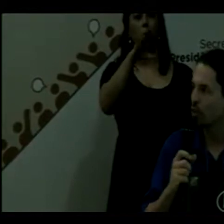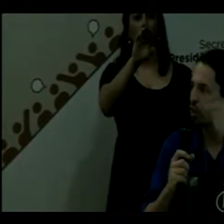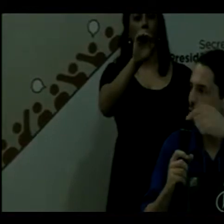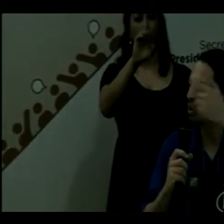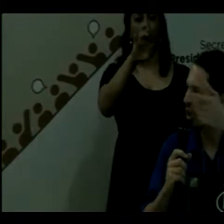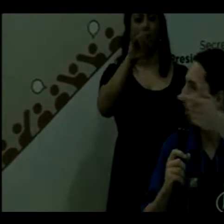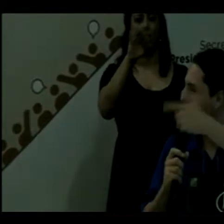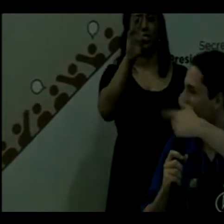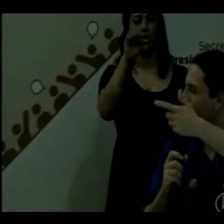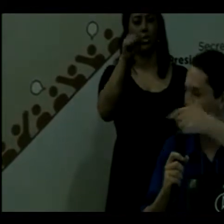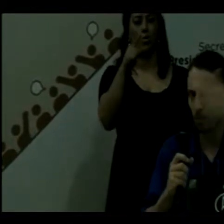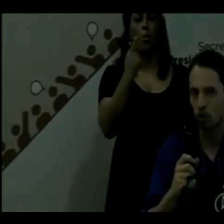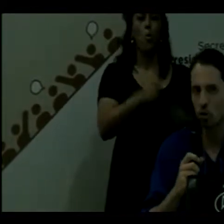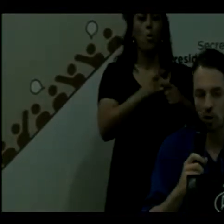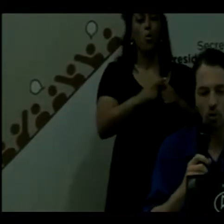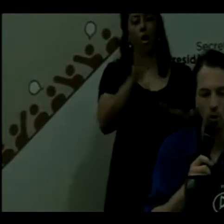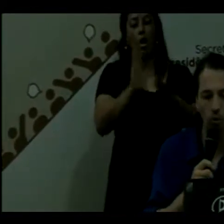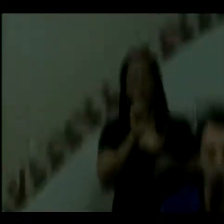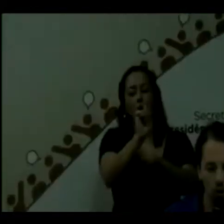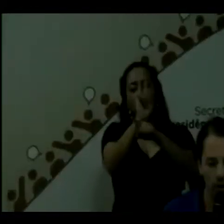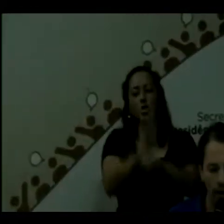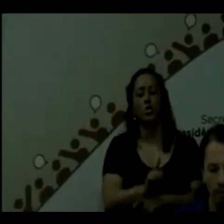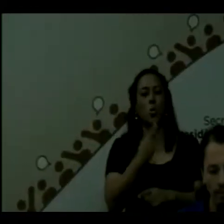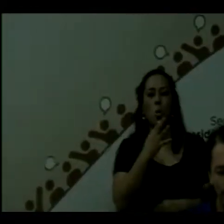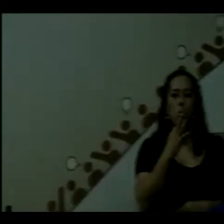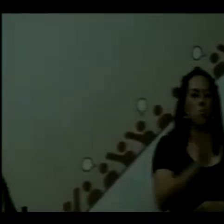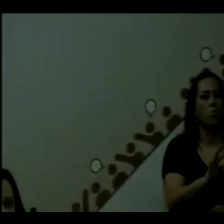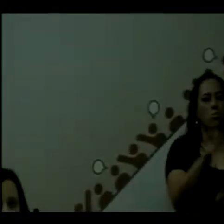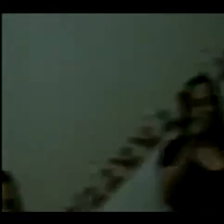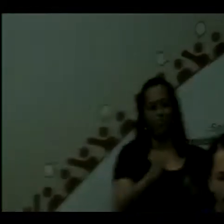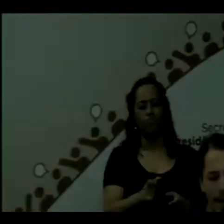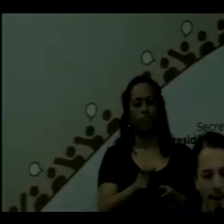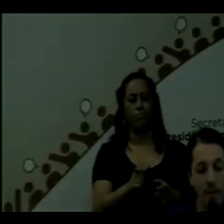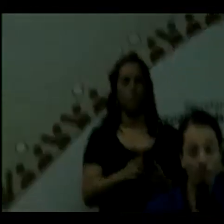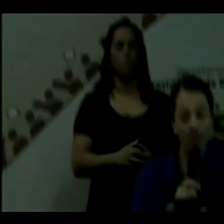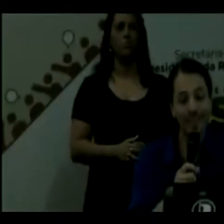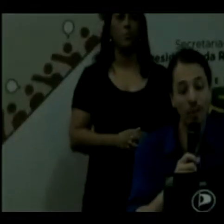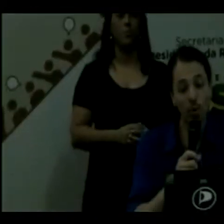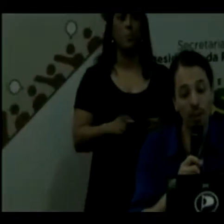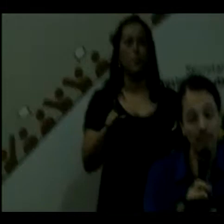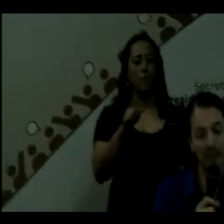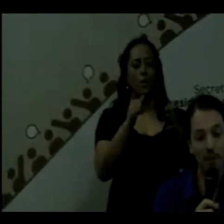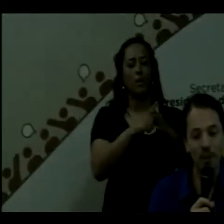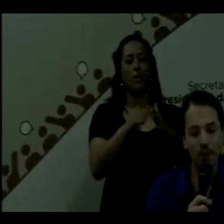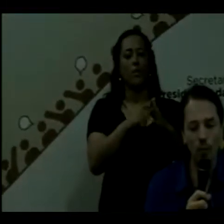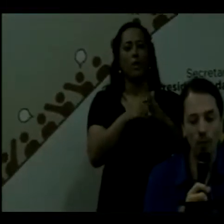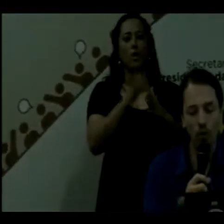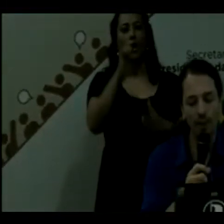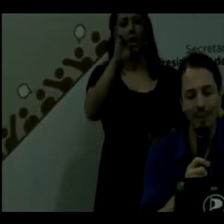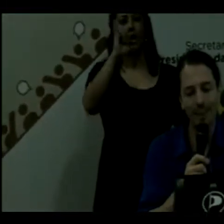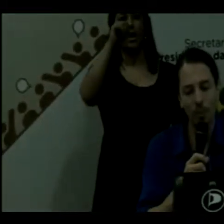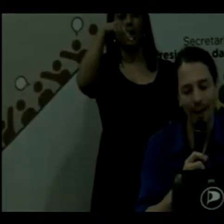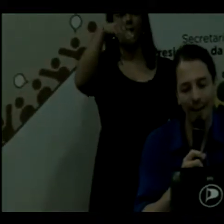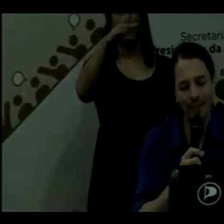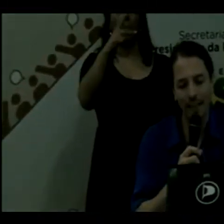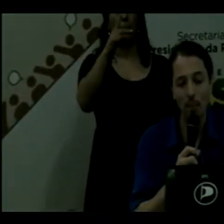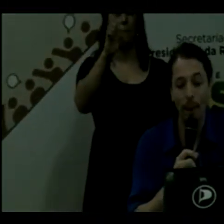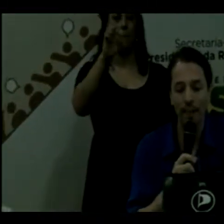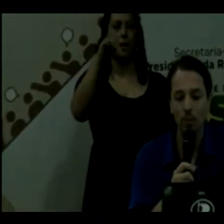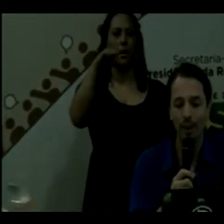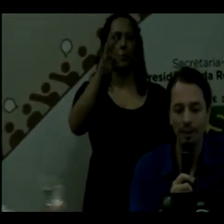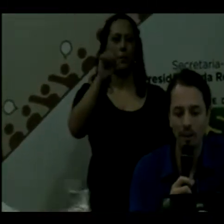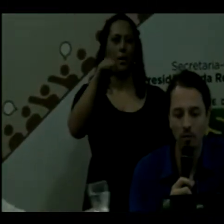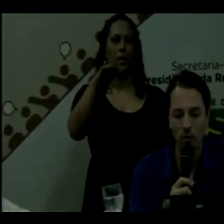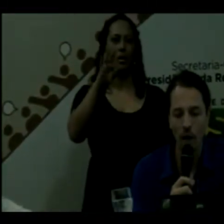Porque muitas vezes os gestores não reconhecem isso. Foi uma discussão do grupo nosso lá. Implementar um sistema de informações transparente